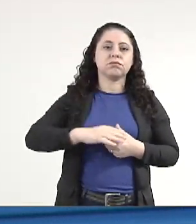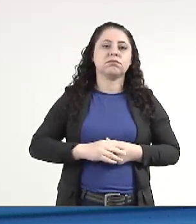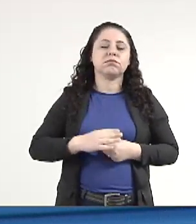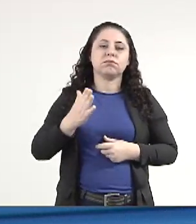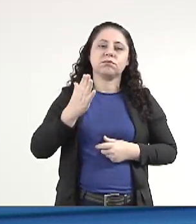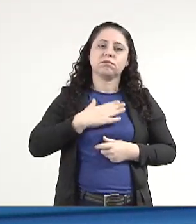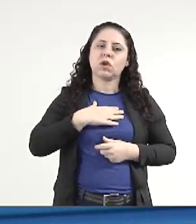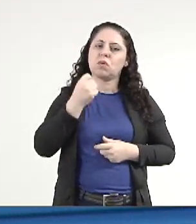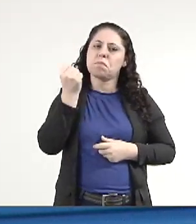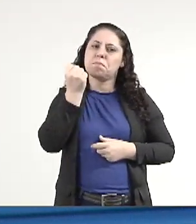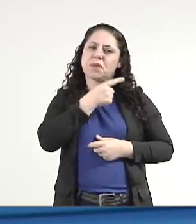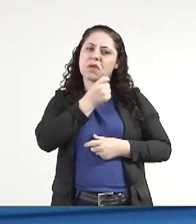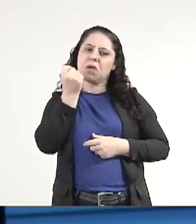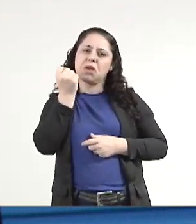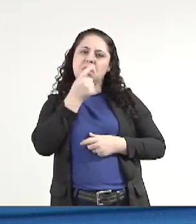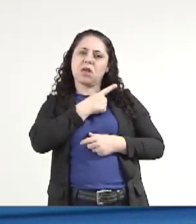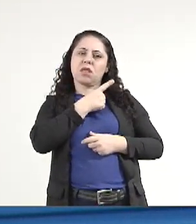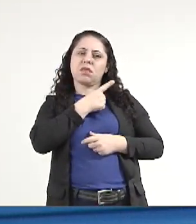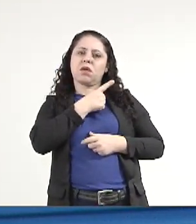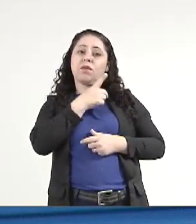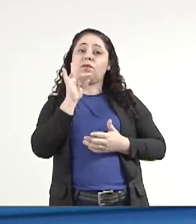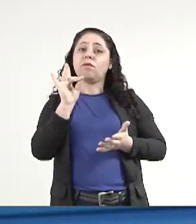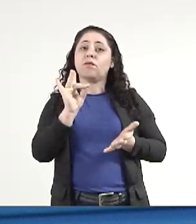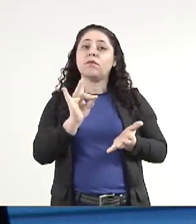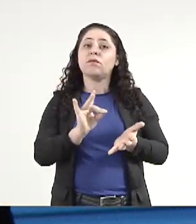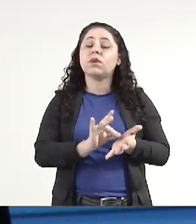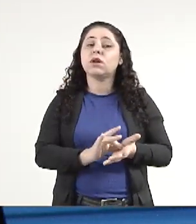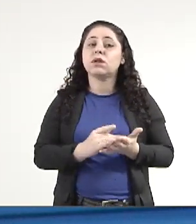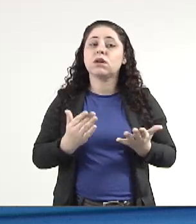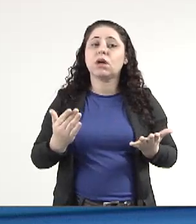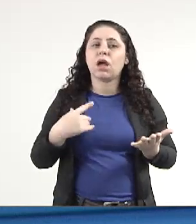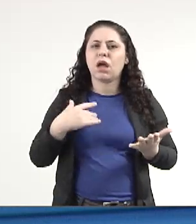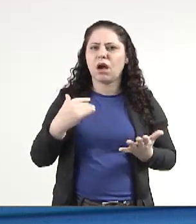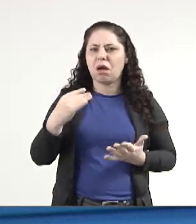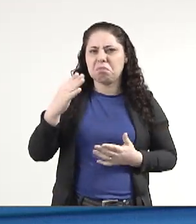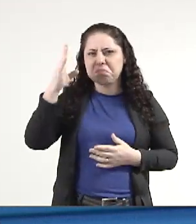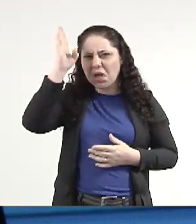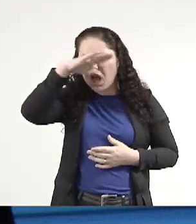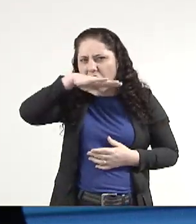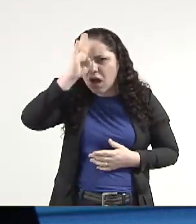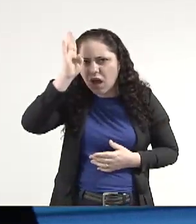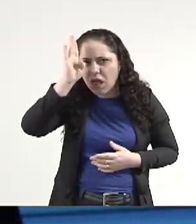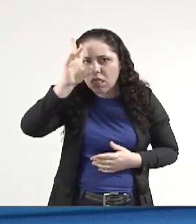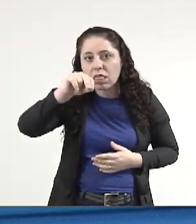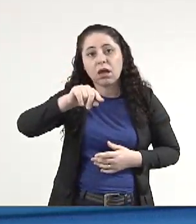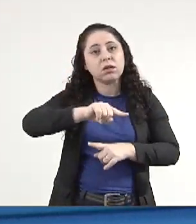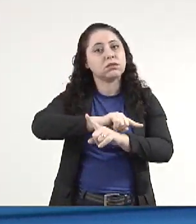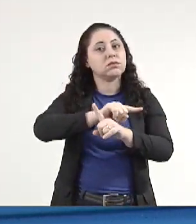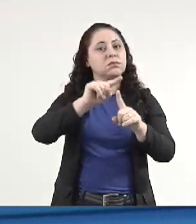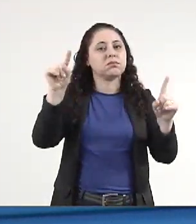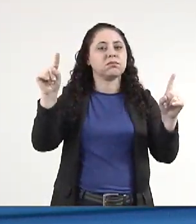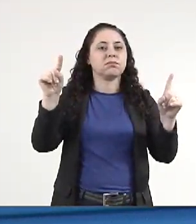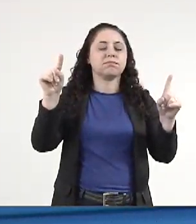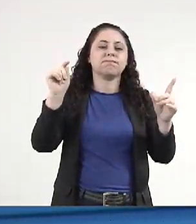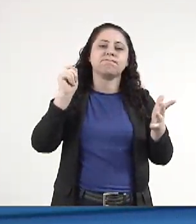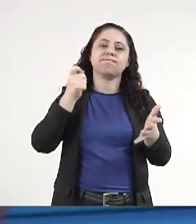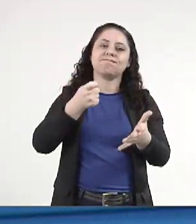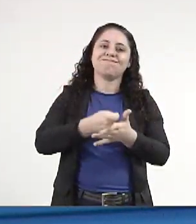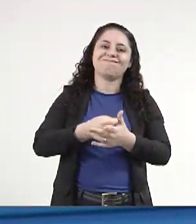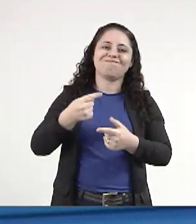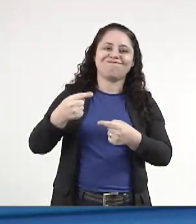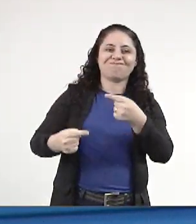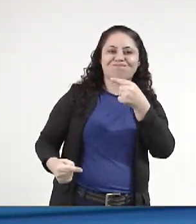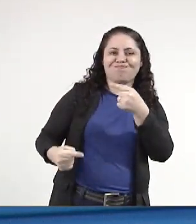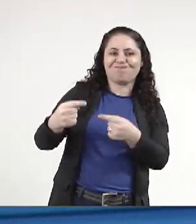minha ironia, uma verdade. Eu não sou hipócrita. A verdade é que prevalece numa